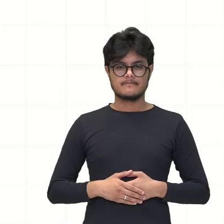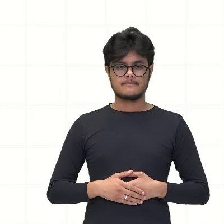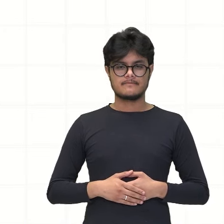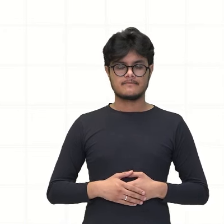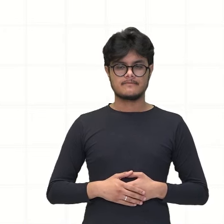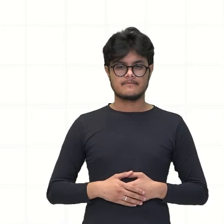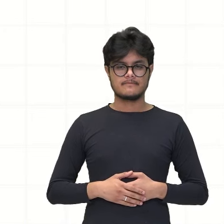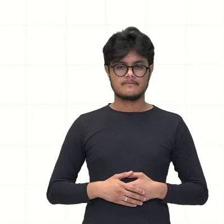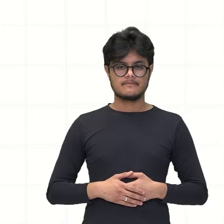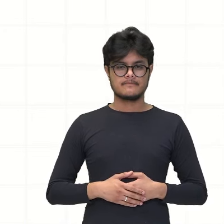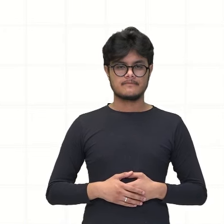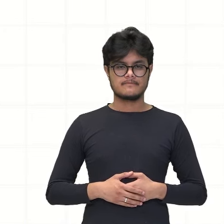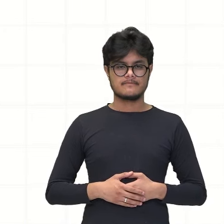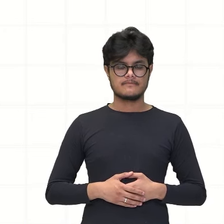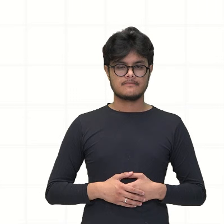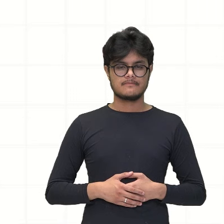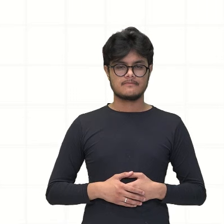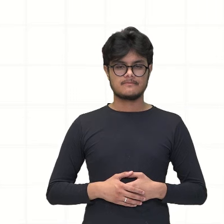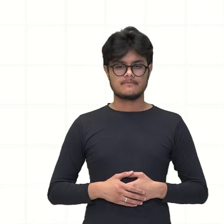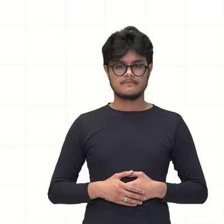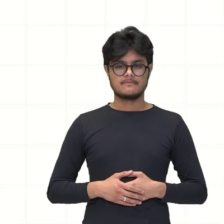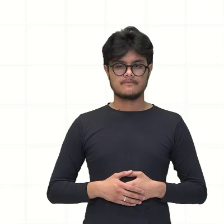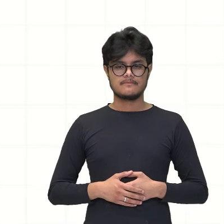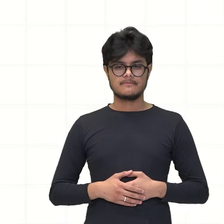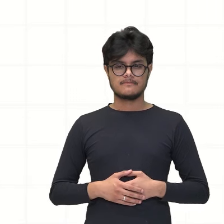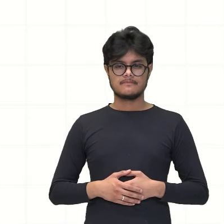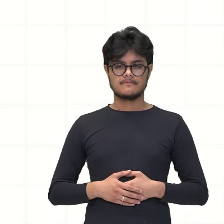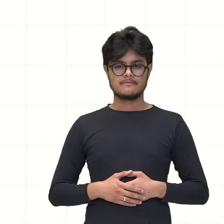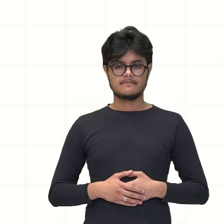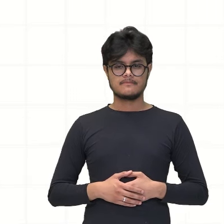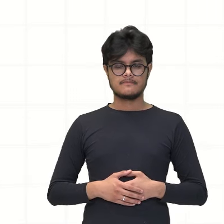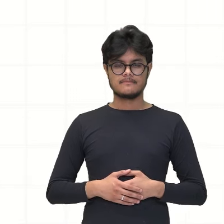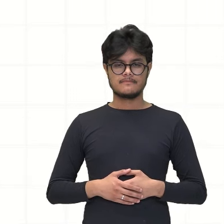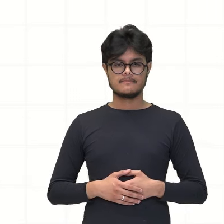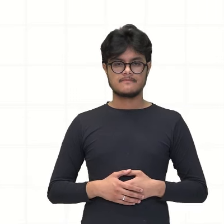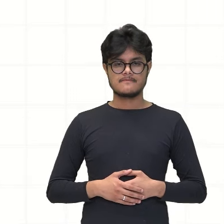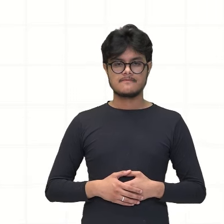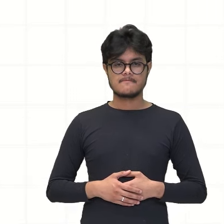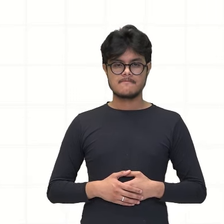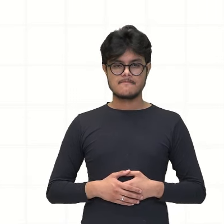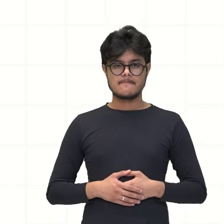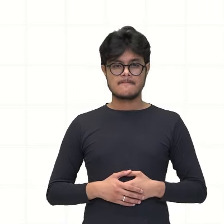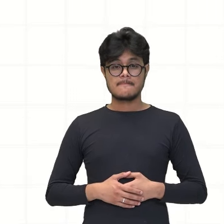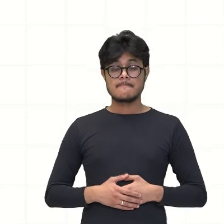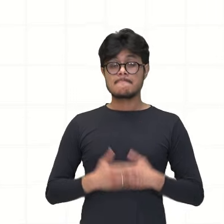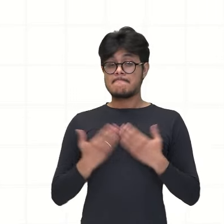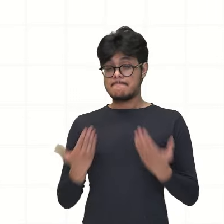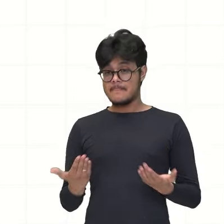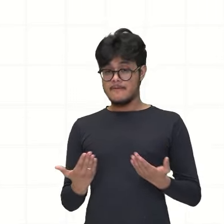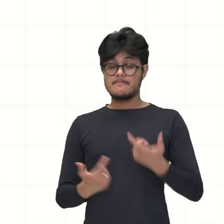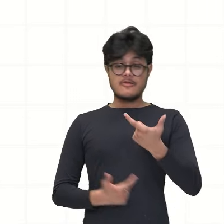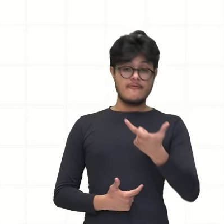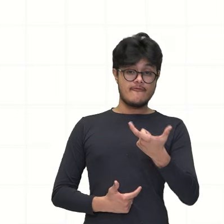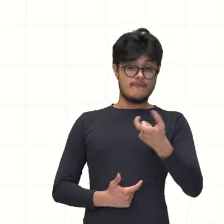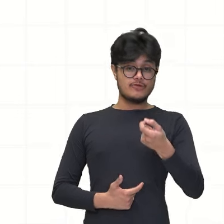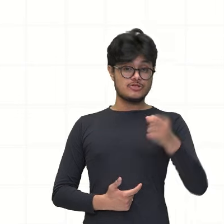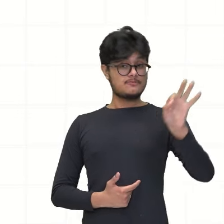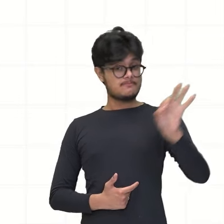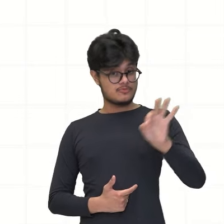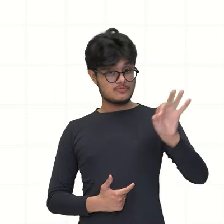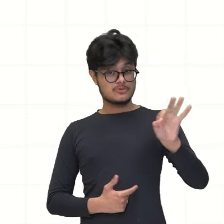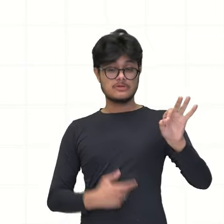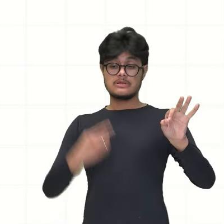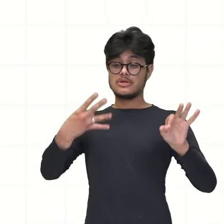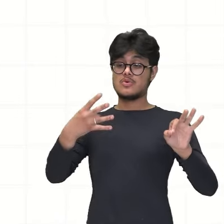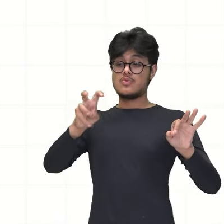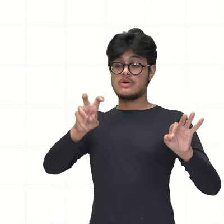menos o desconto. Beleza? Então, para determinar o desconto, que nesse caso, se for